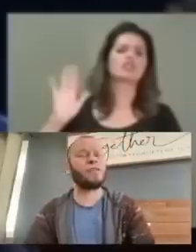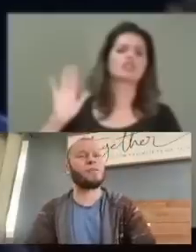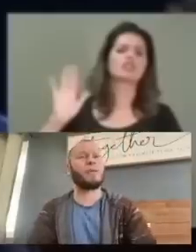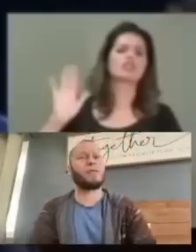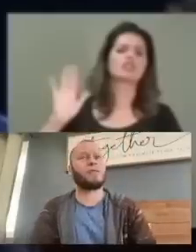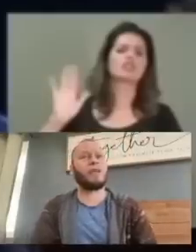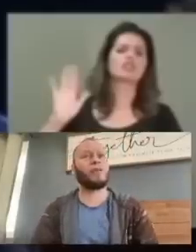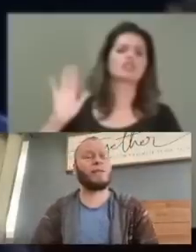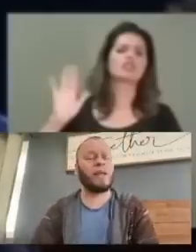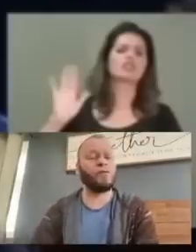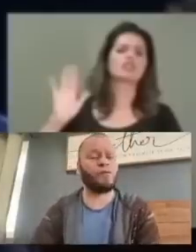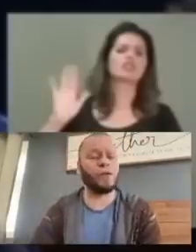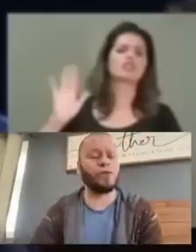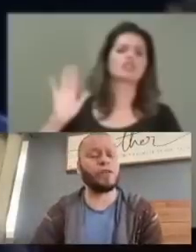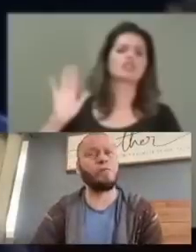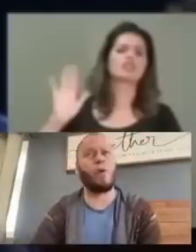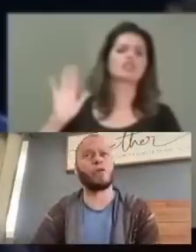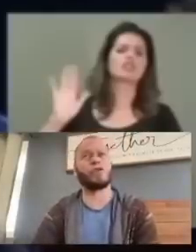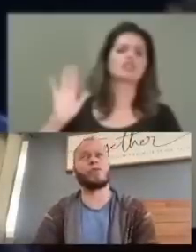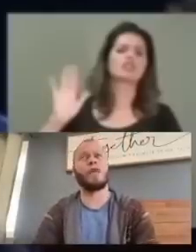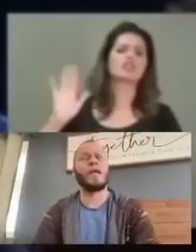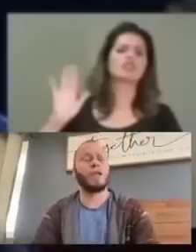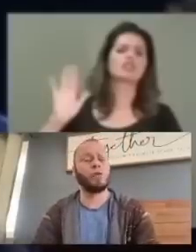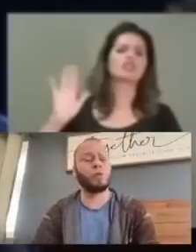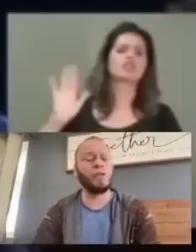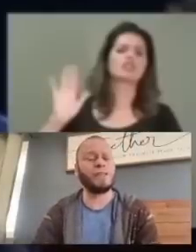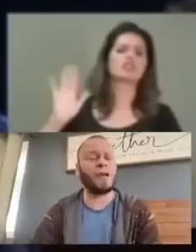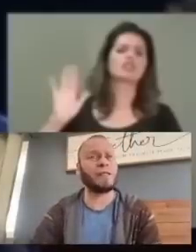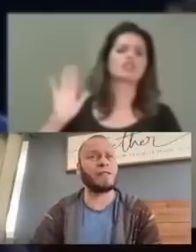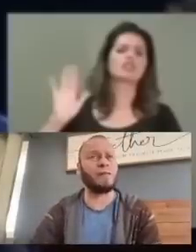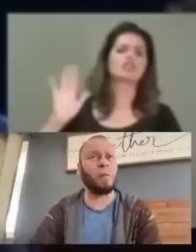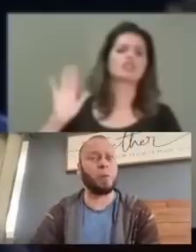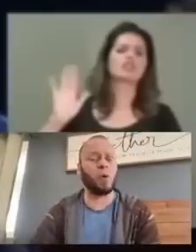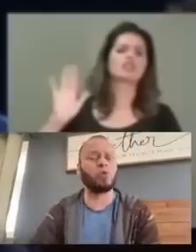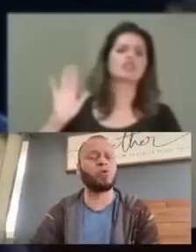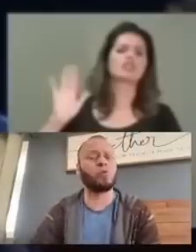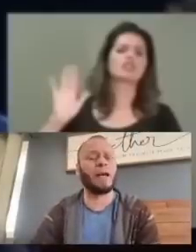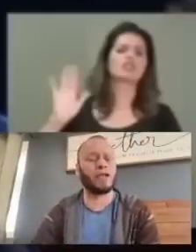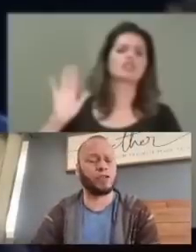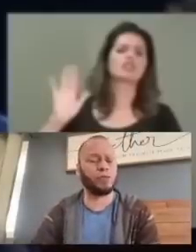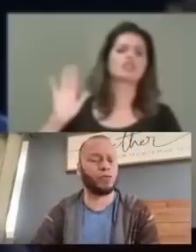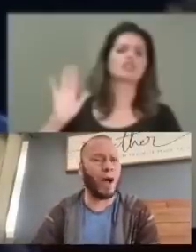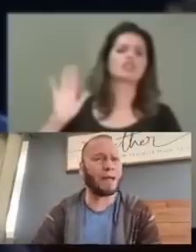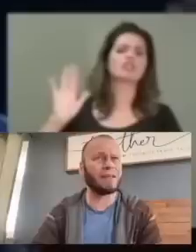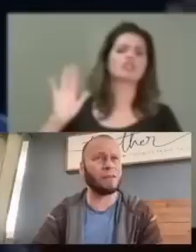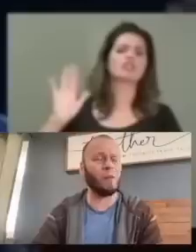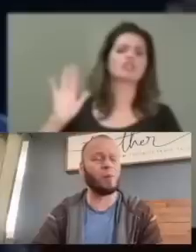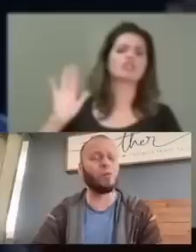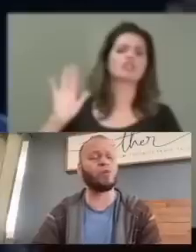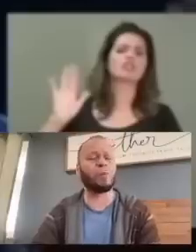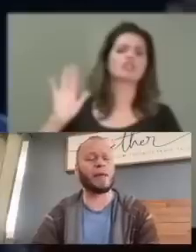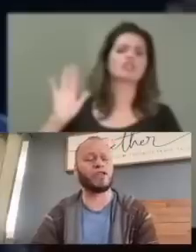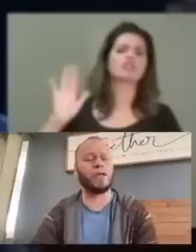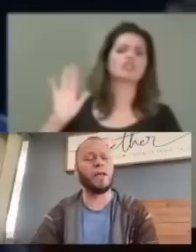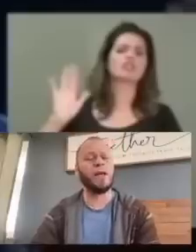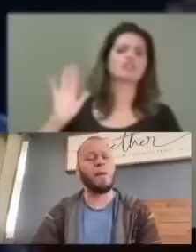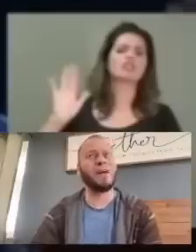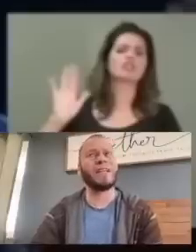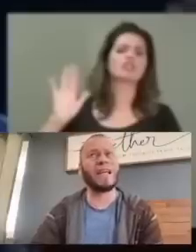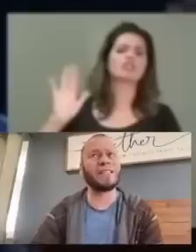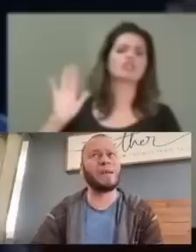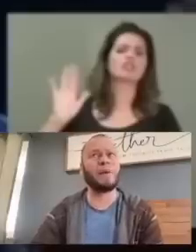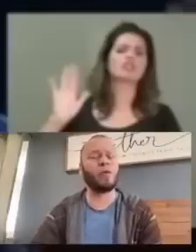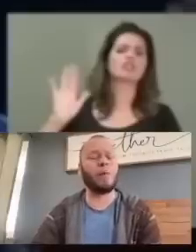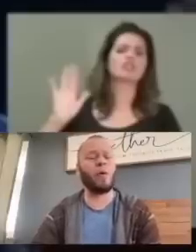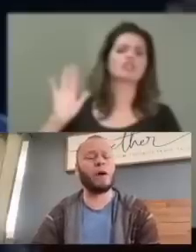tão gravíssima dizendo que tem vídeos que mostram que os policiais estavam prontos para agindo os guardas estão prontos para agir